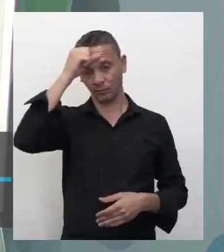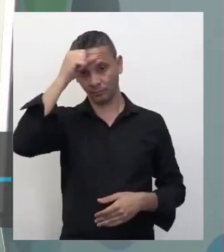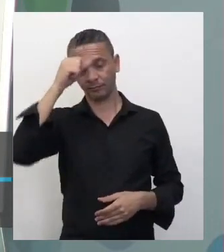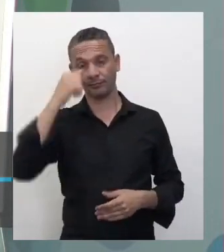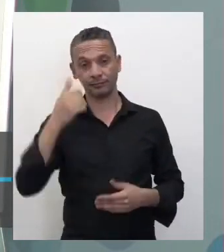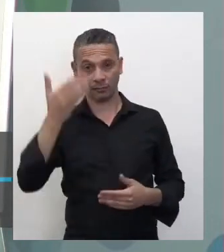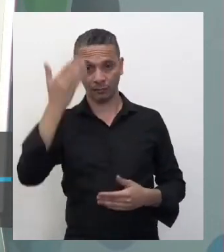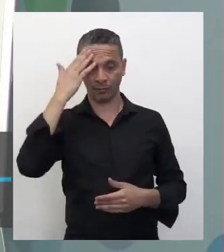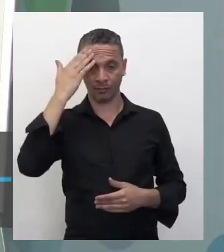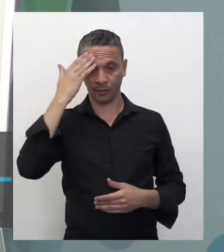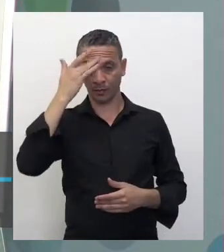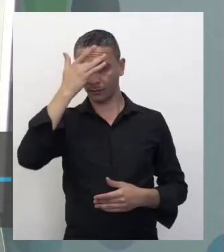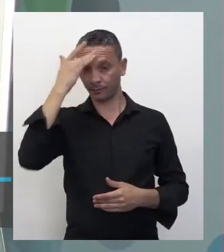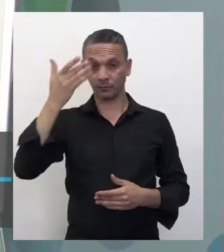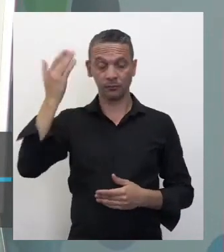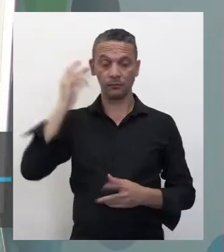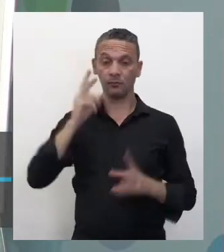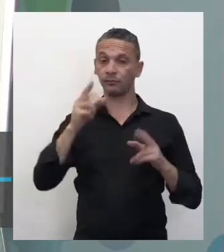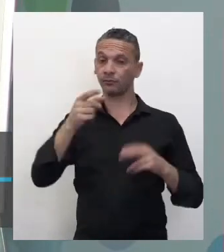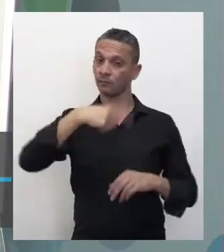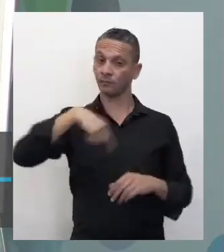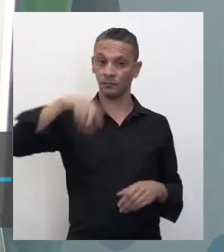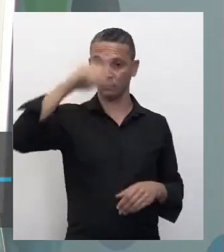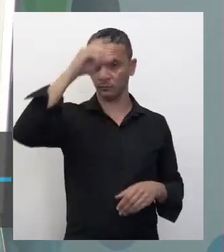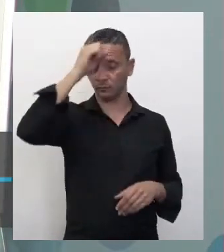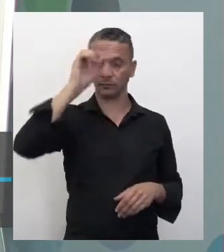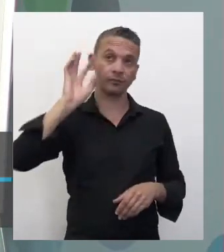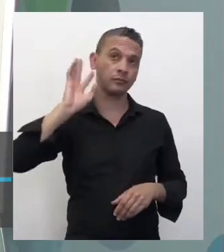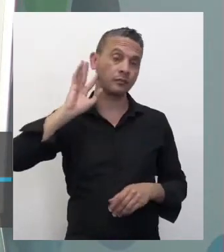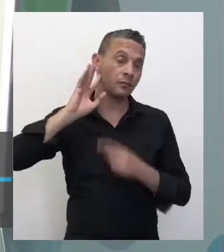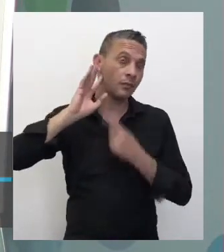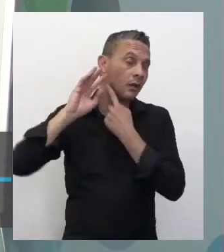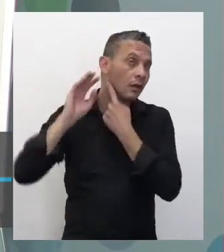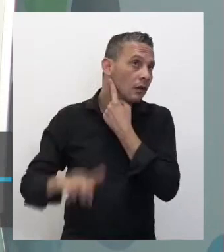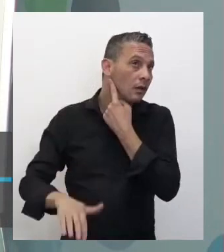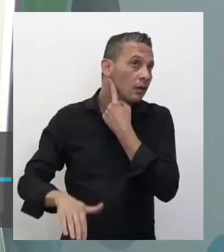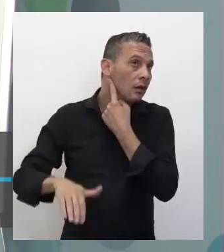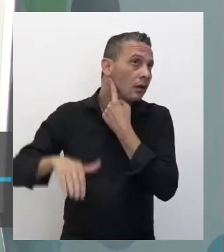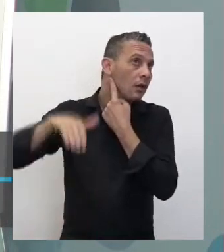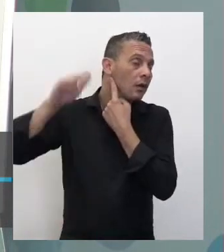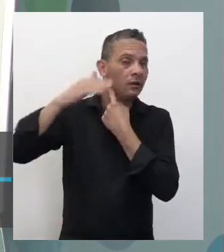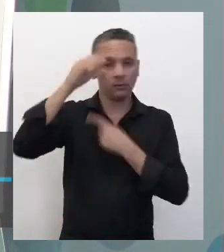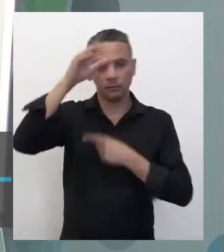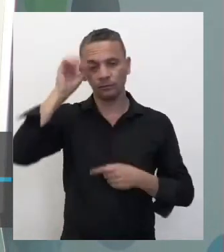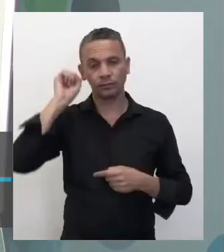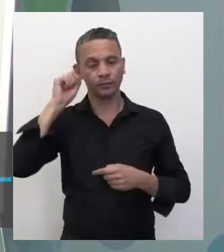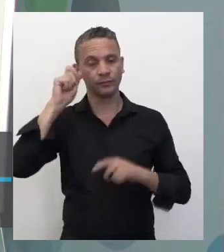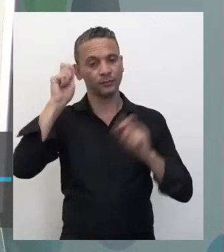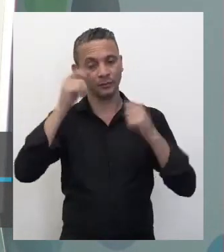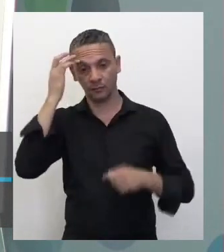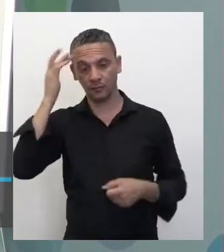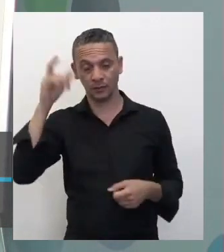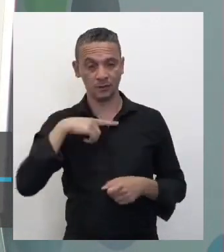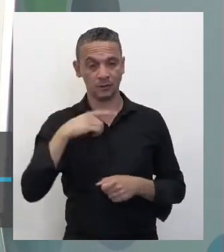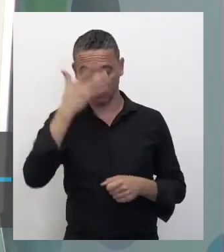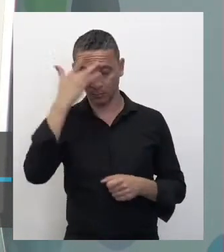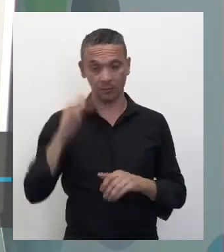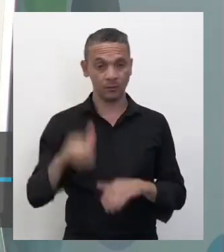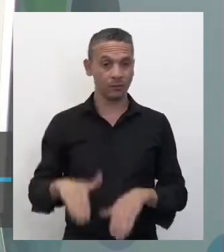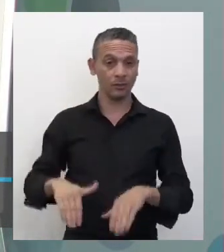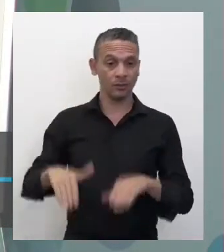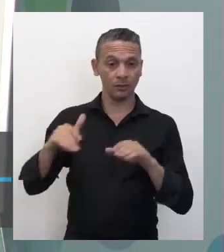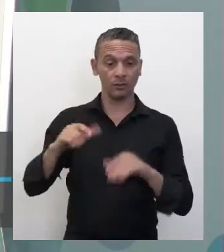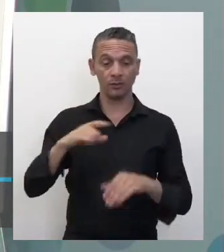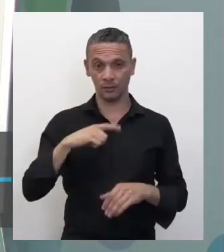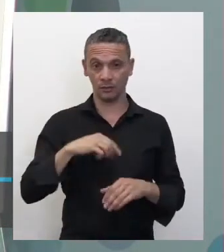jeito, porque eles aprendem como nós aprendemos, ouvindo, crescendo e ouvindo as palavras. Então, naturalmente, para eles já é o som de D, o som